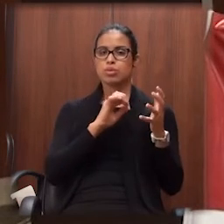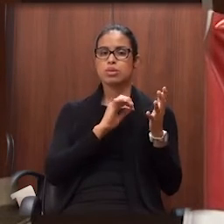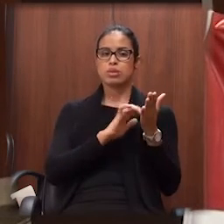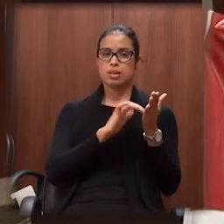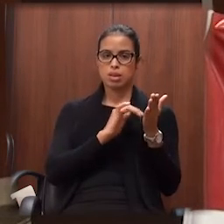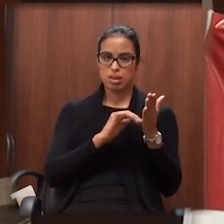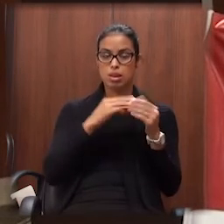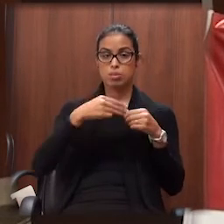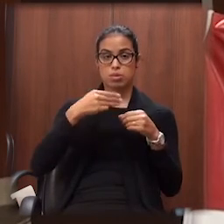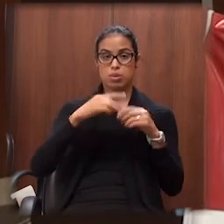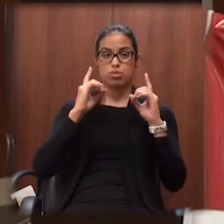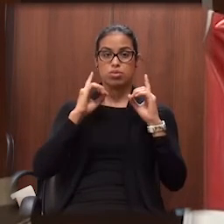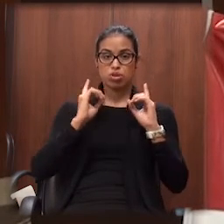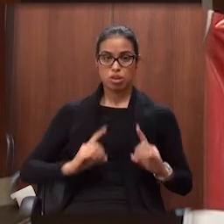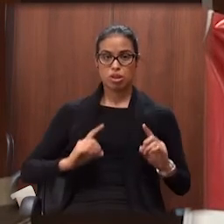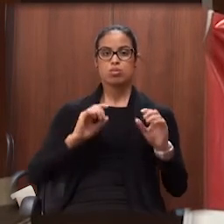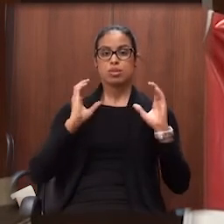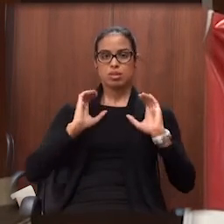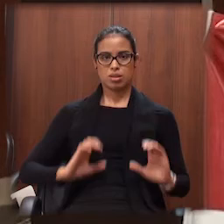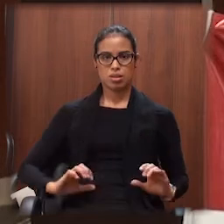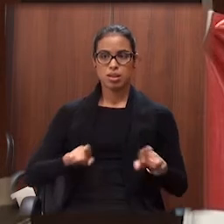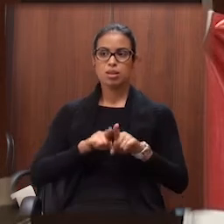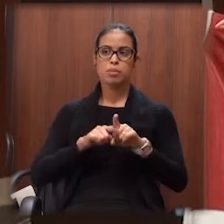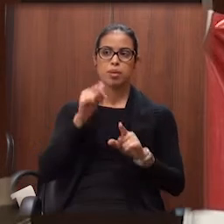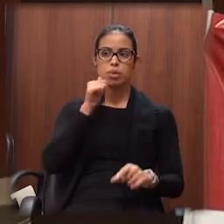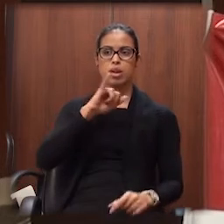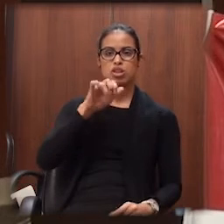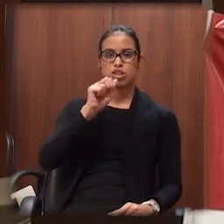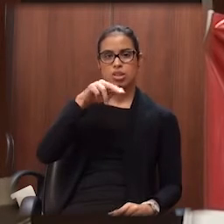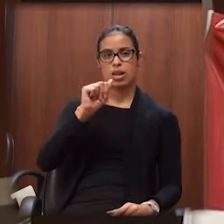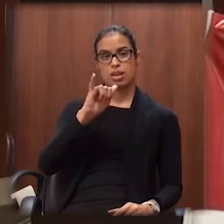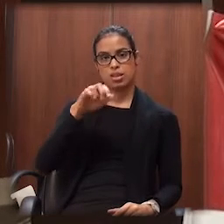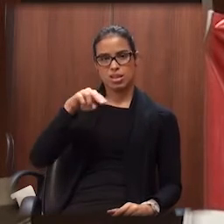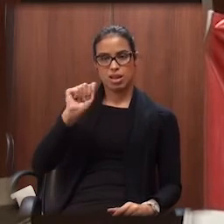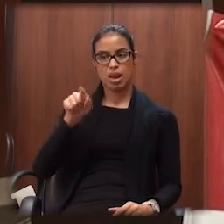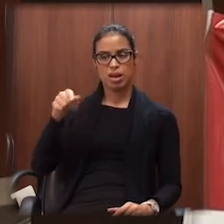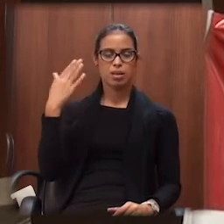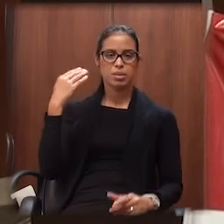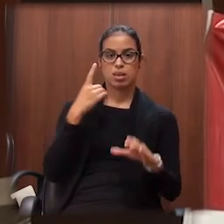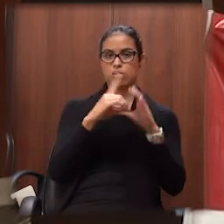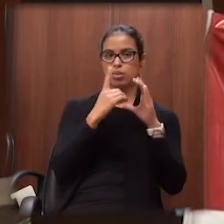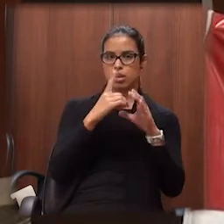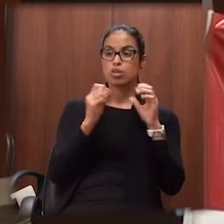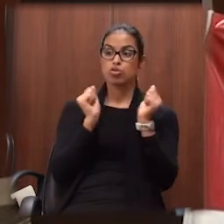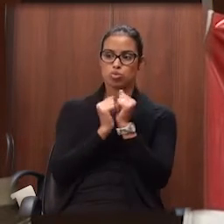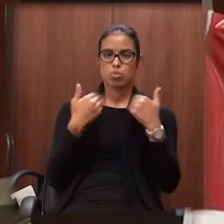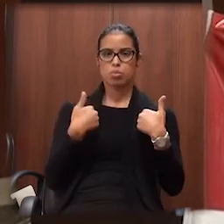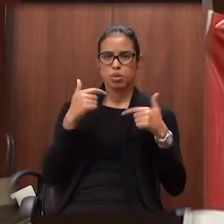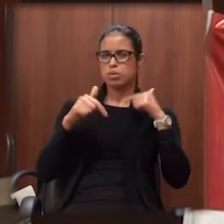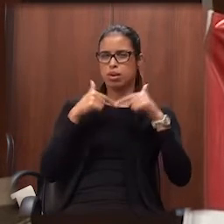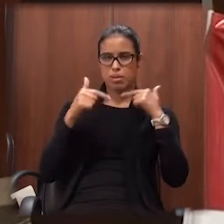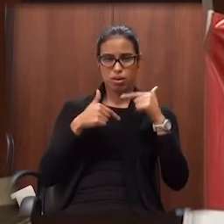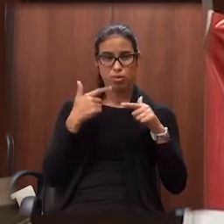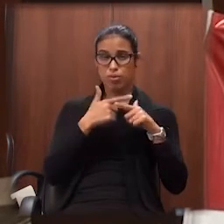Humanos e Cidadania, e também a Janaína Soares Galo, que foi coordenadora adjunta e junto comigo enfrentou uma série